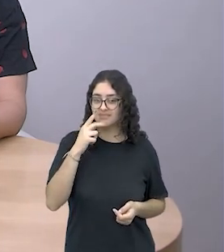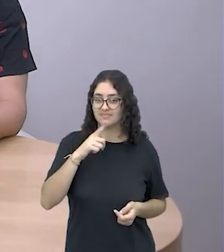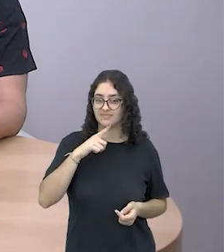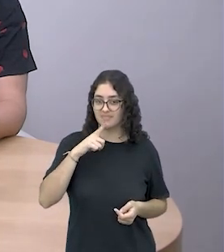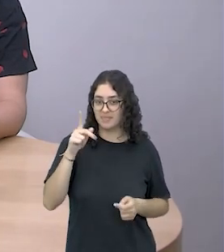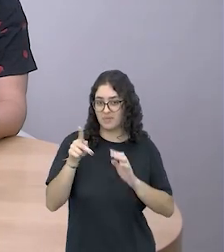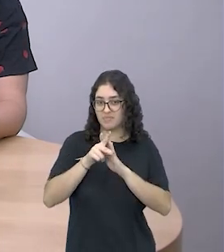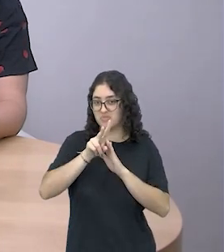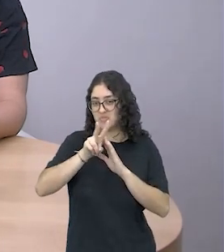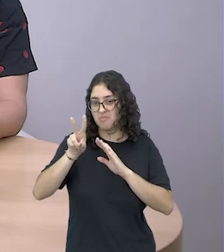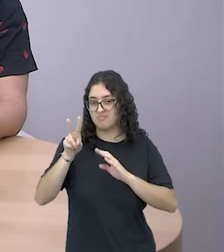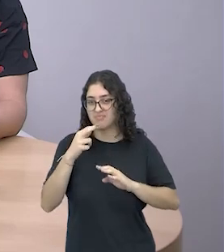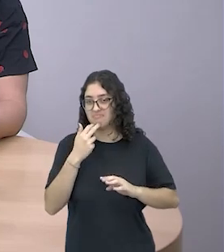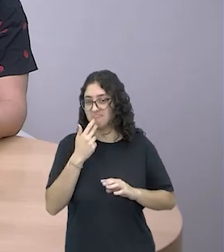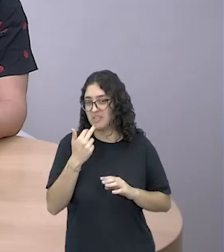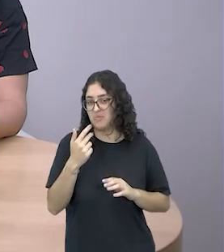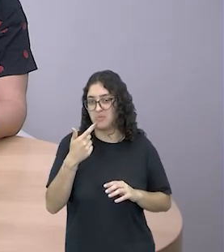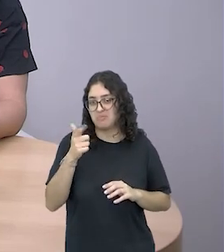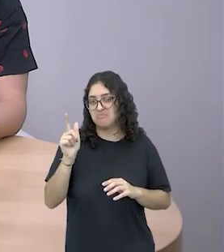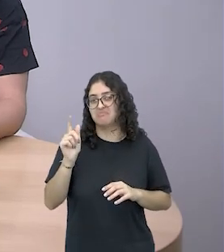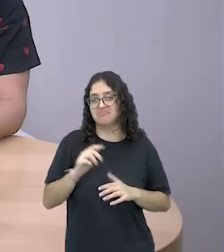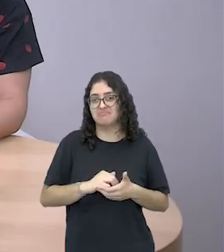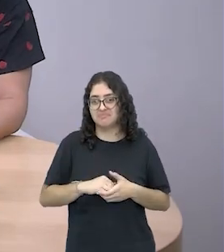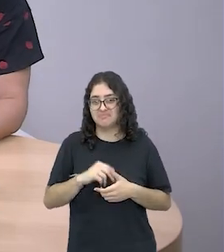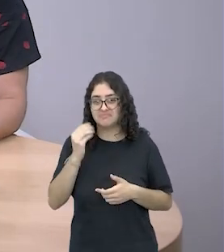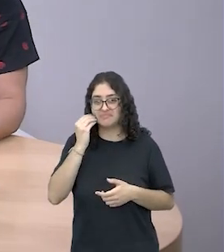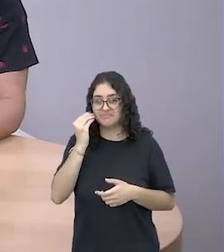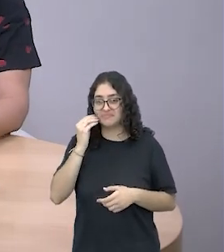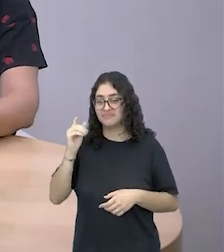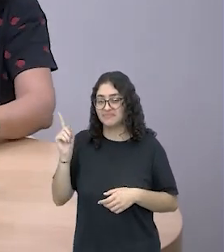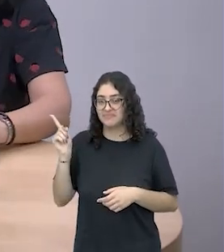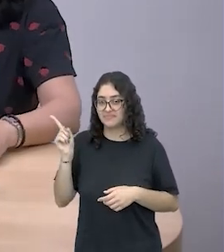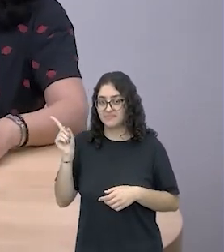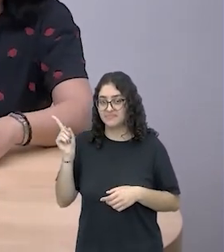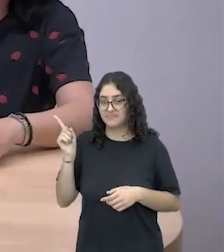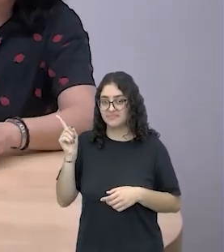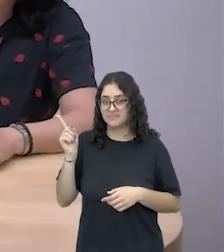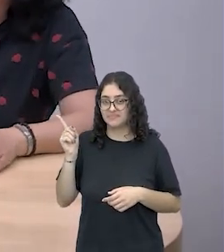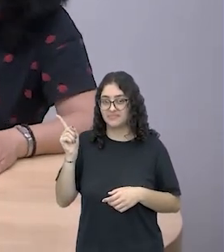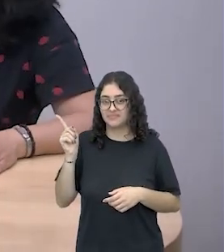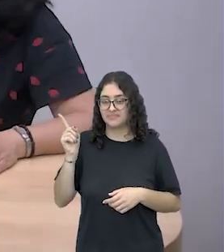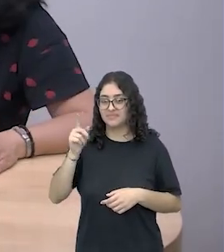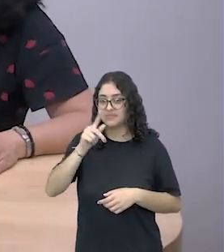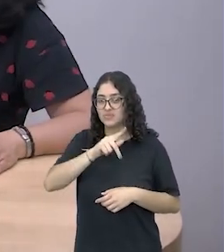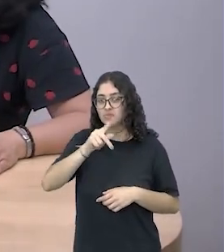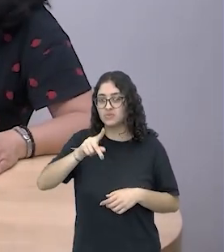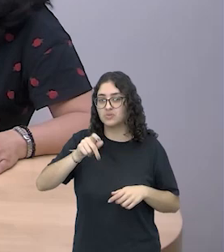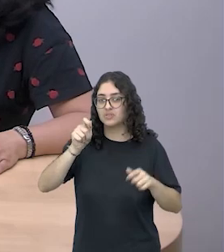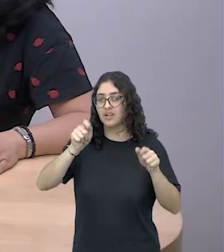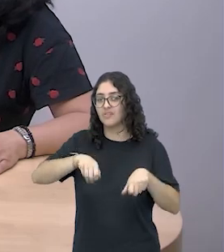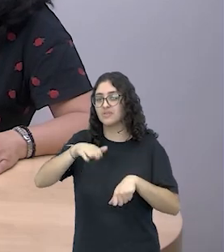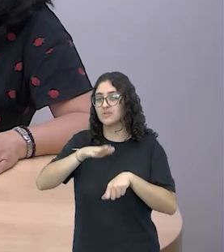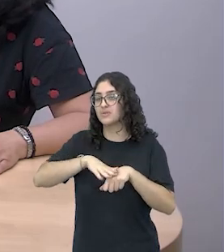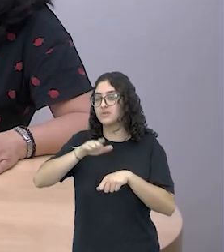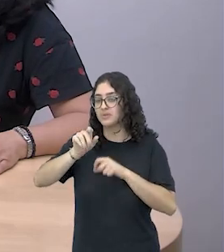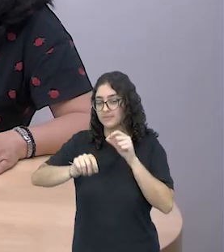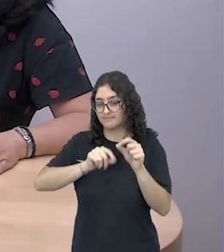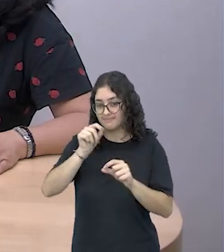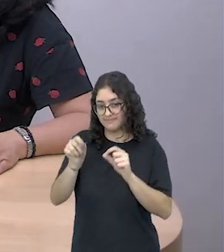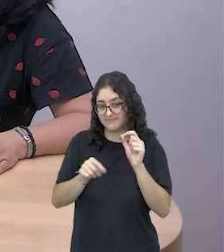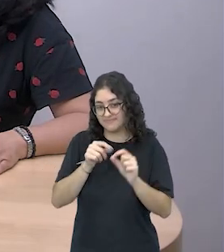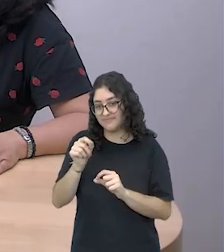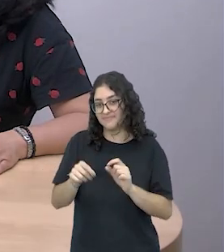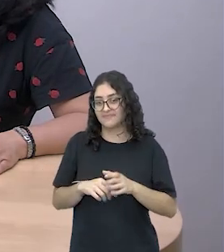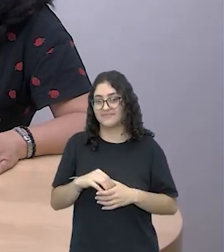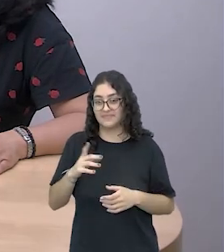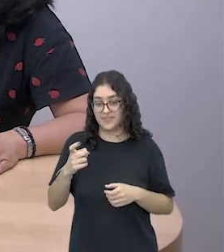Instruction. Que aí o professor, vamos falar um pouquinho aqui, o professor... Ele pode fazer o quê? Deixa eu voltar